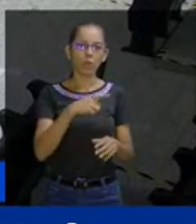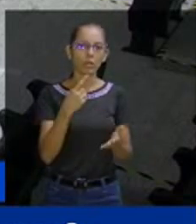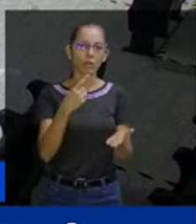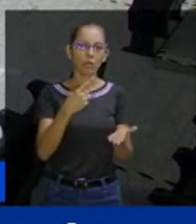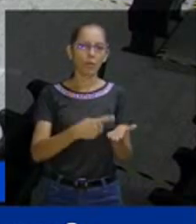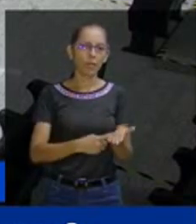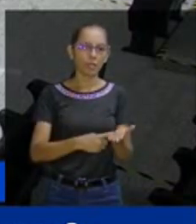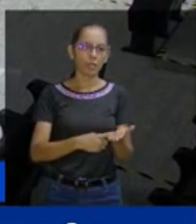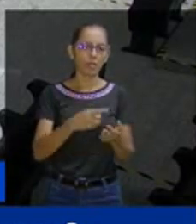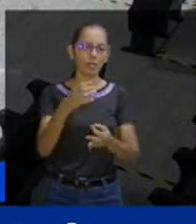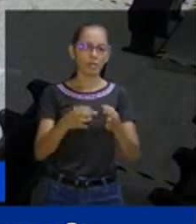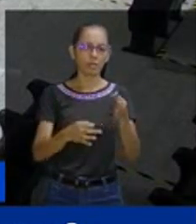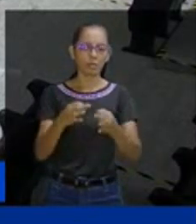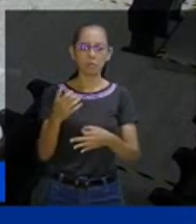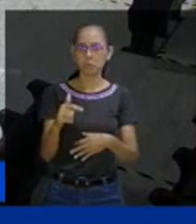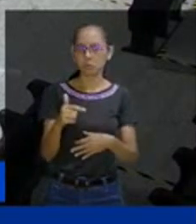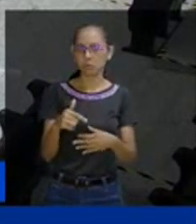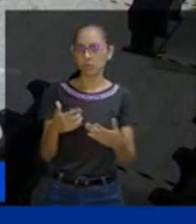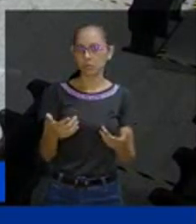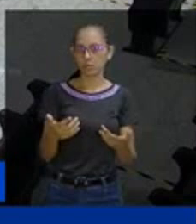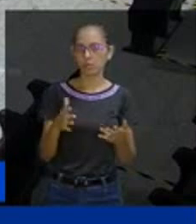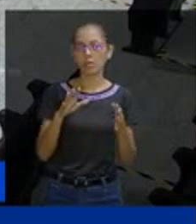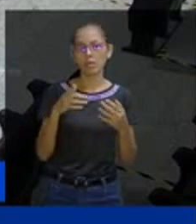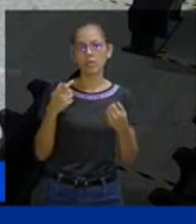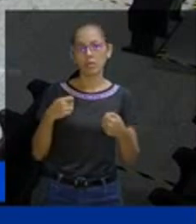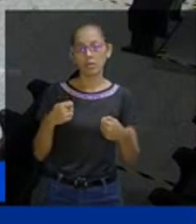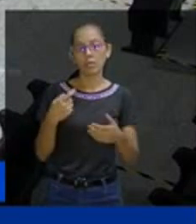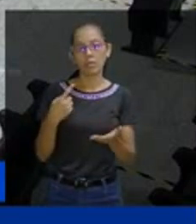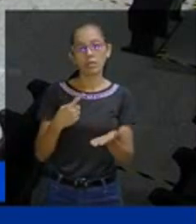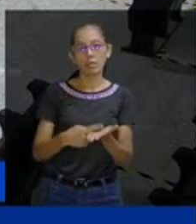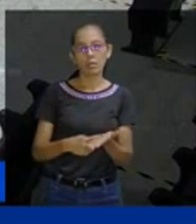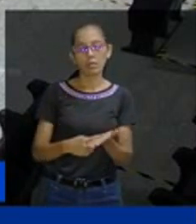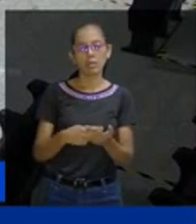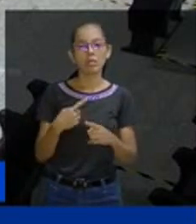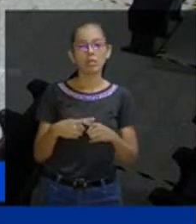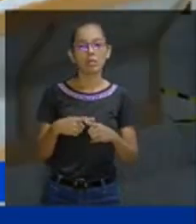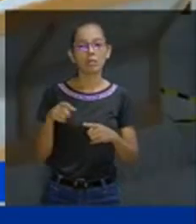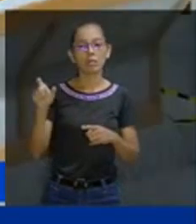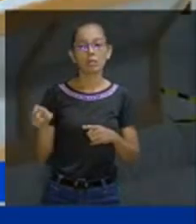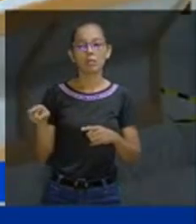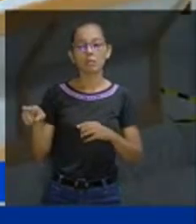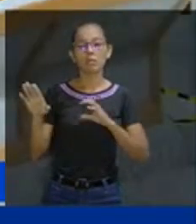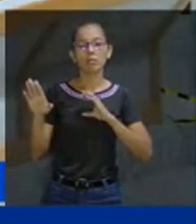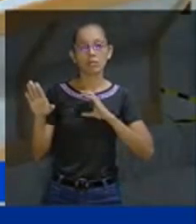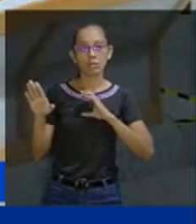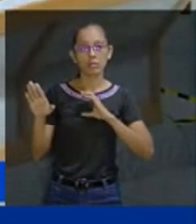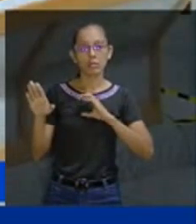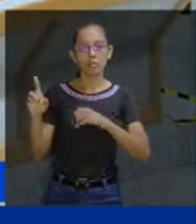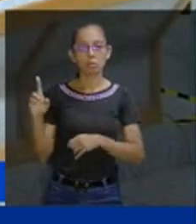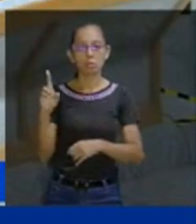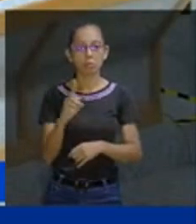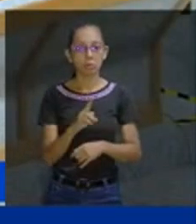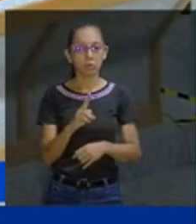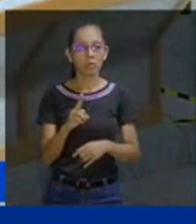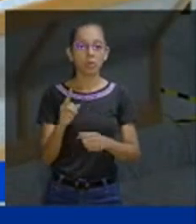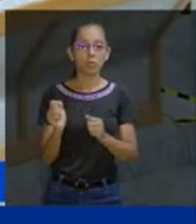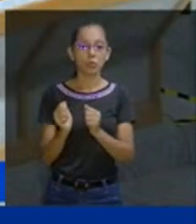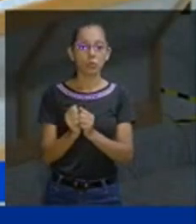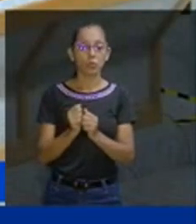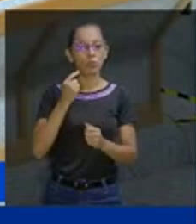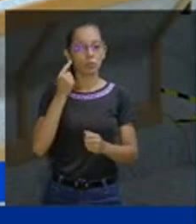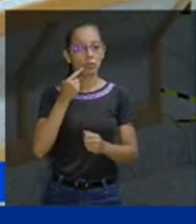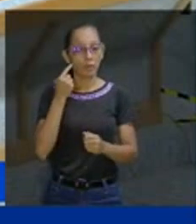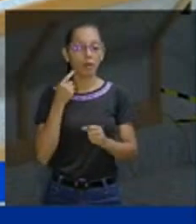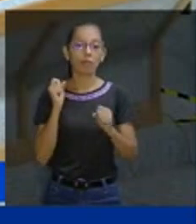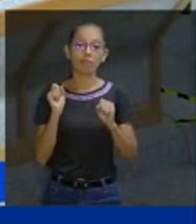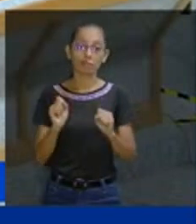o interessado, o recorrente, possa quiser fazer sustentação Foco na oral, mesa da lateral acompanhar,